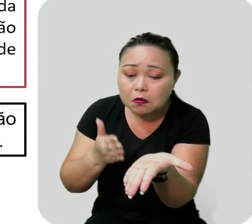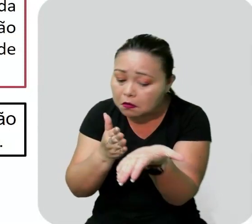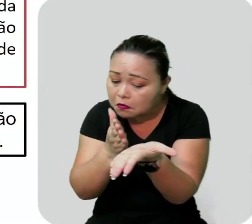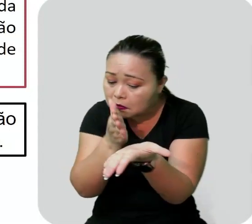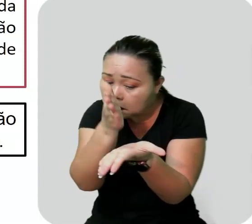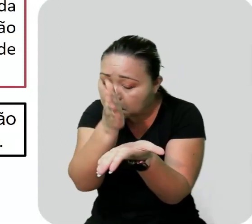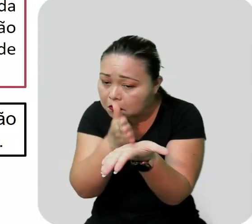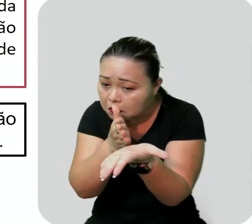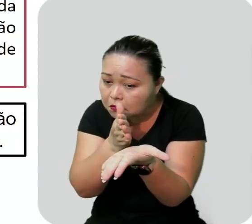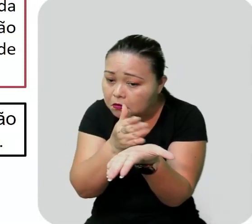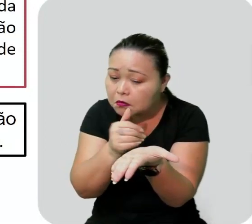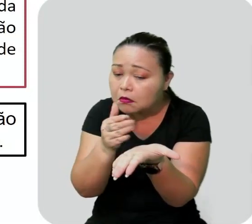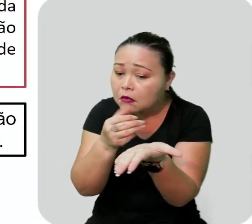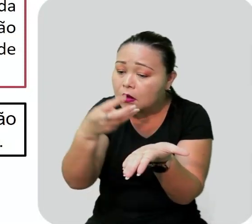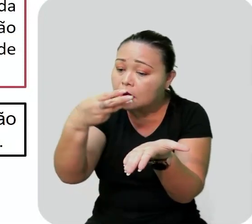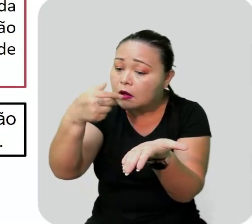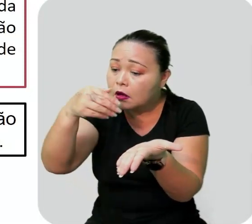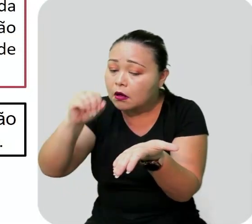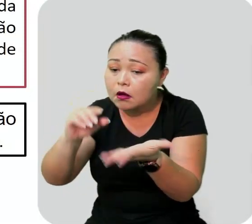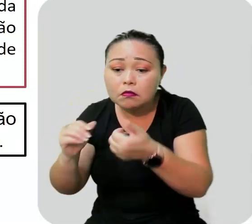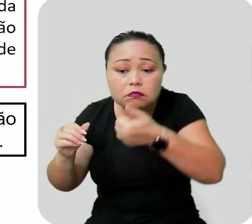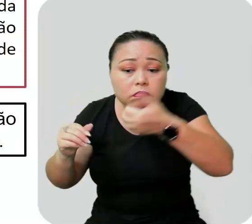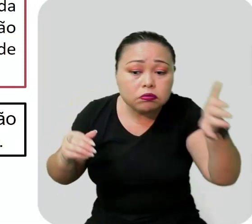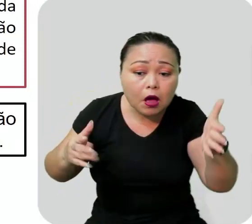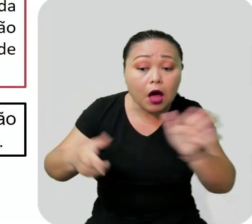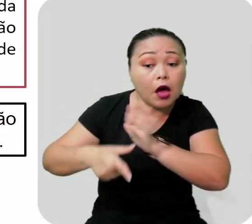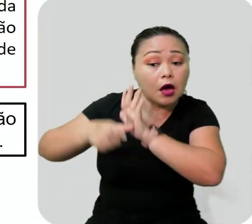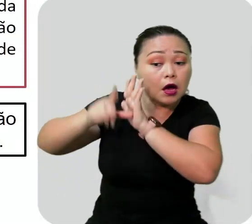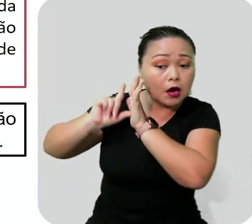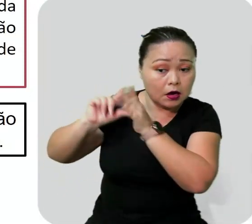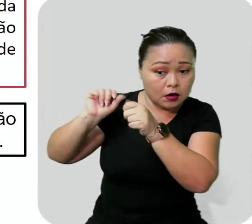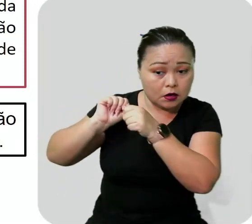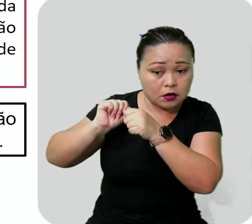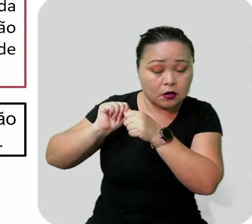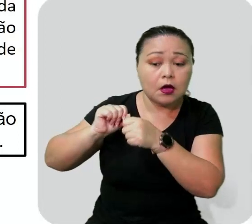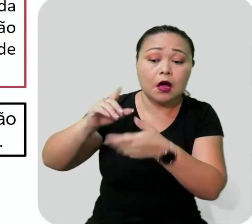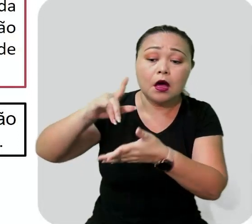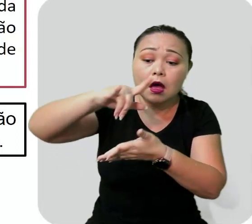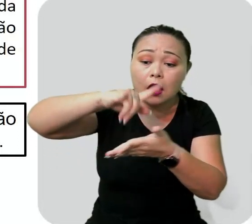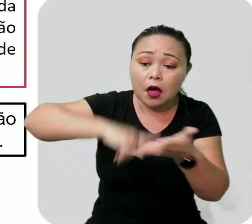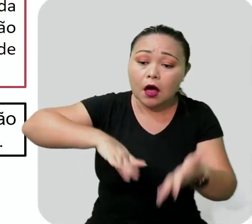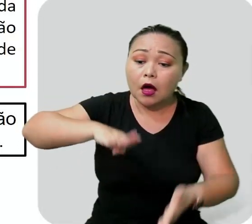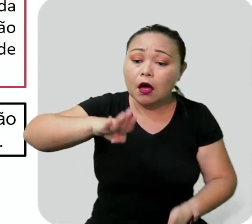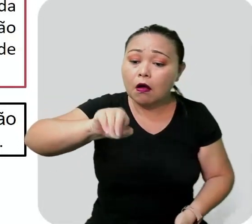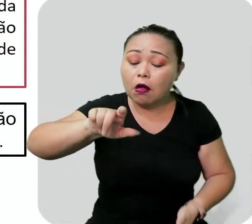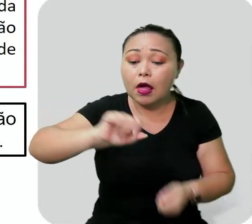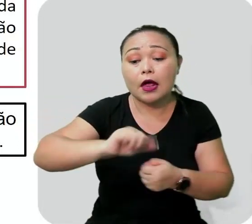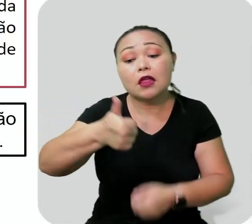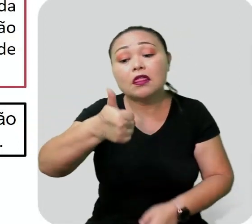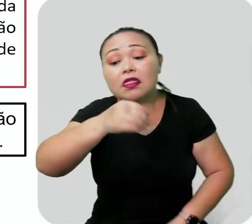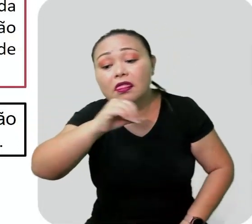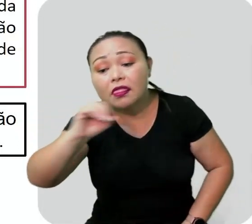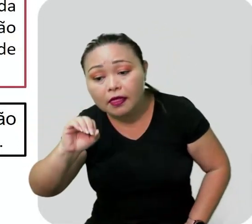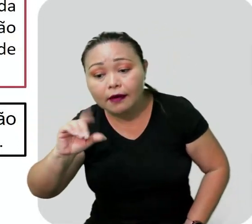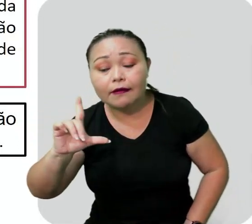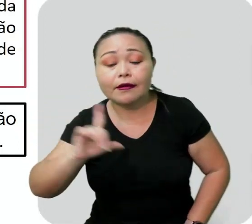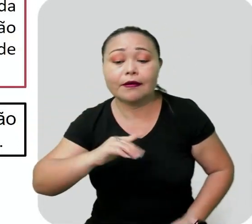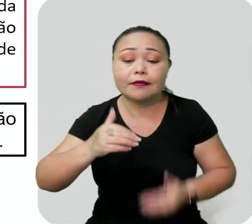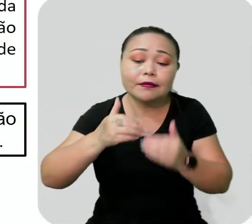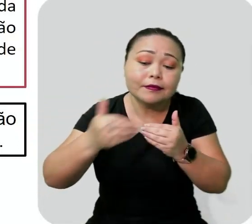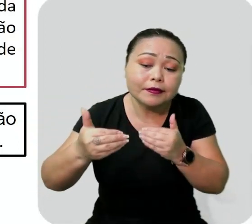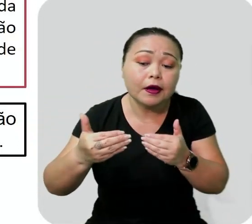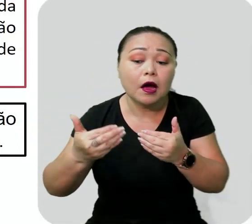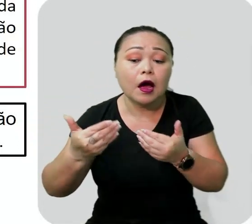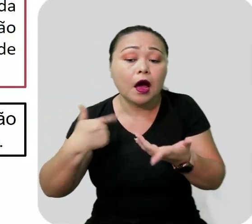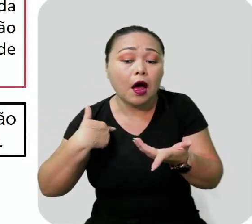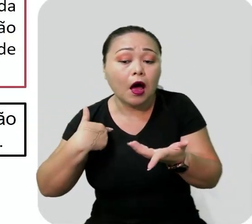meridiano 370 léguas, porque antes a bula intercoiteira era 100 léguas. Temendo que